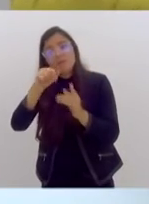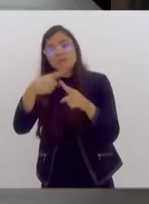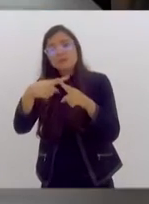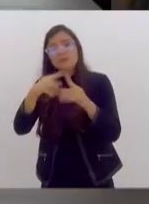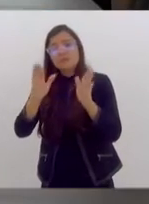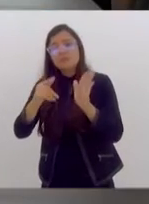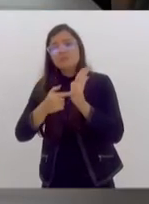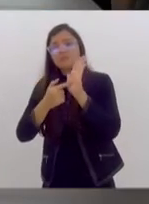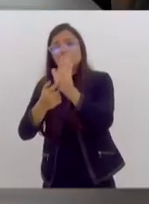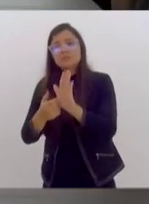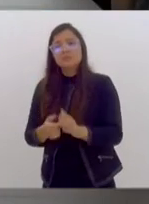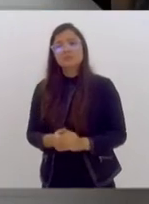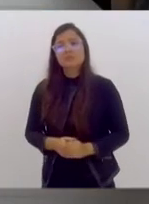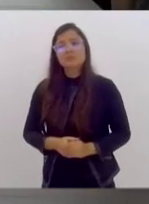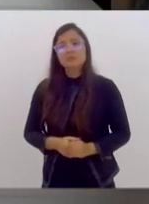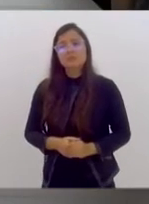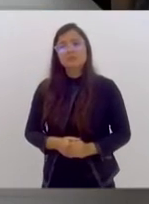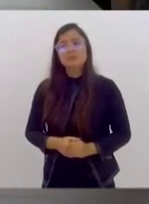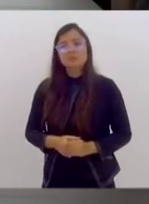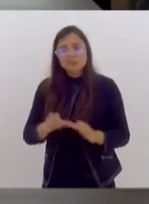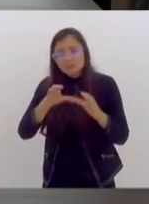os membros da comissão